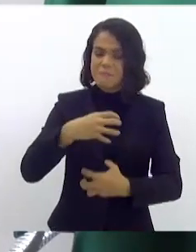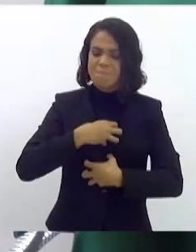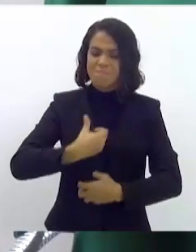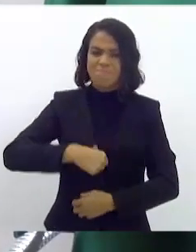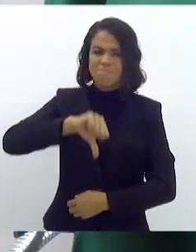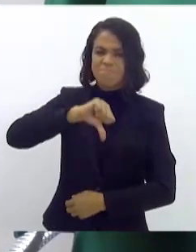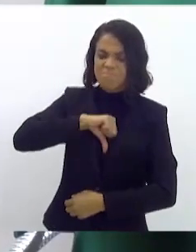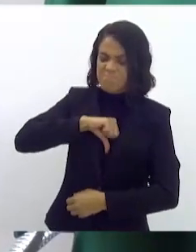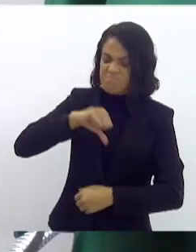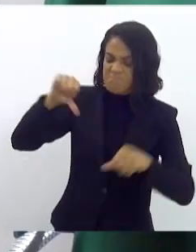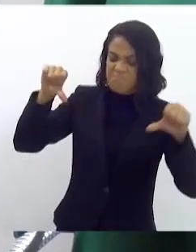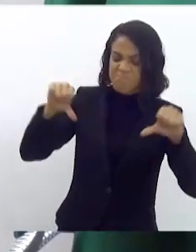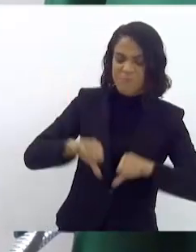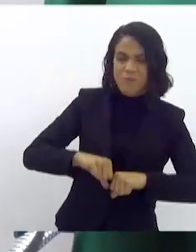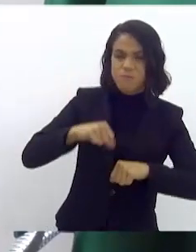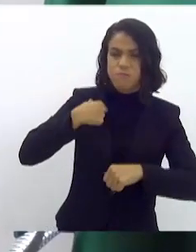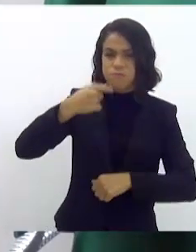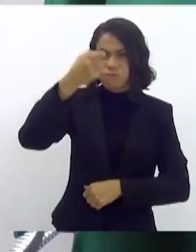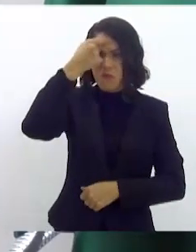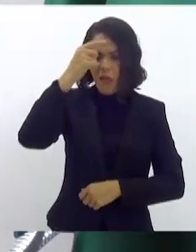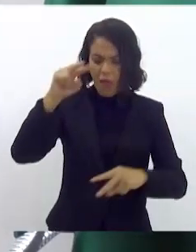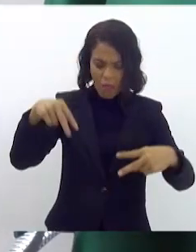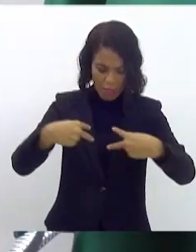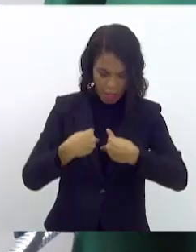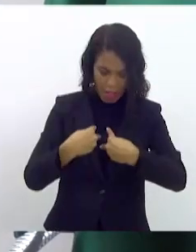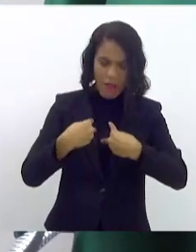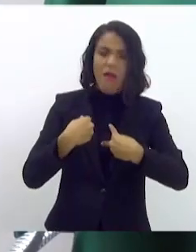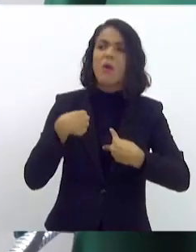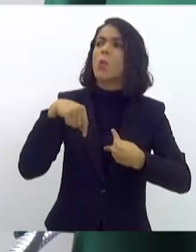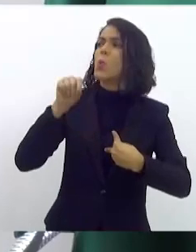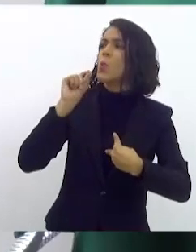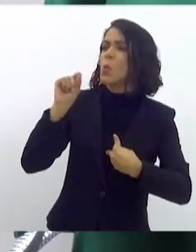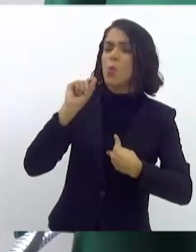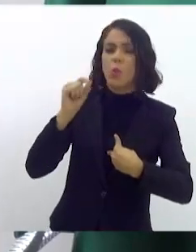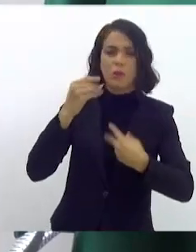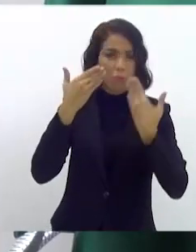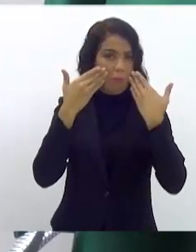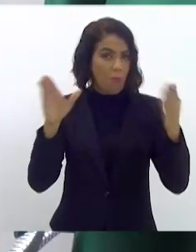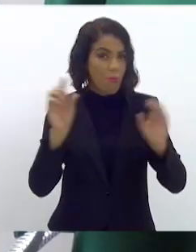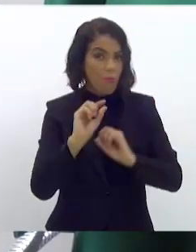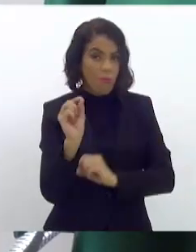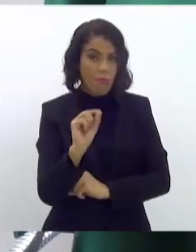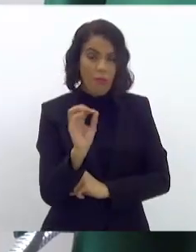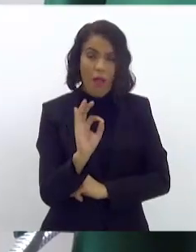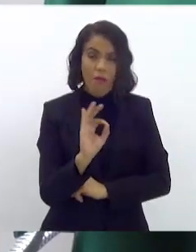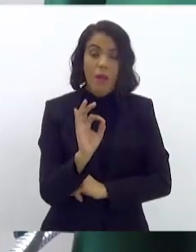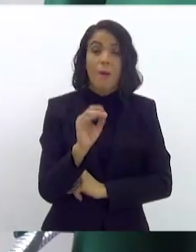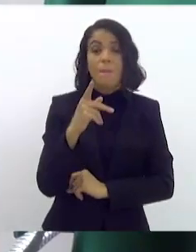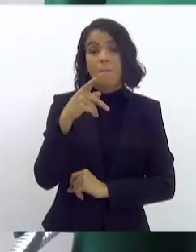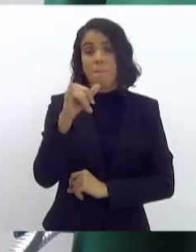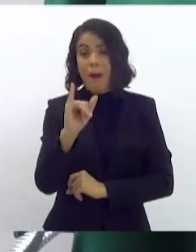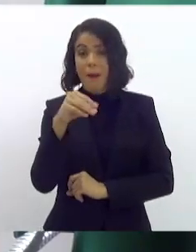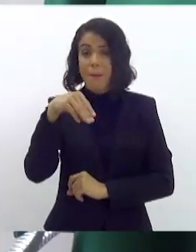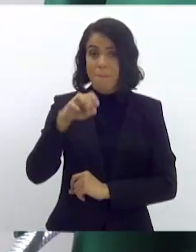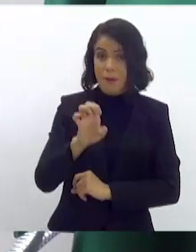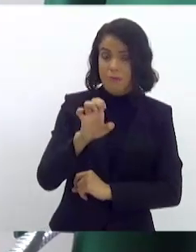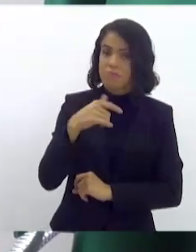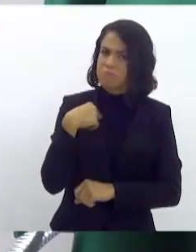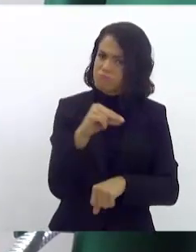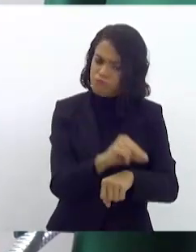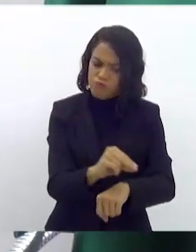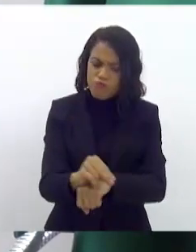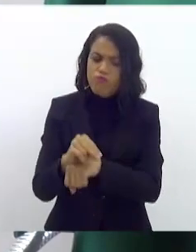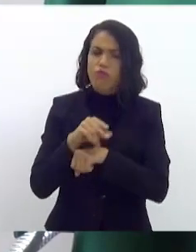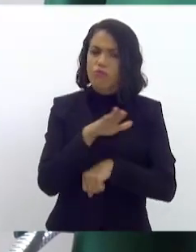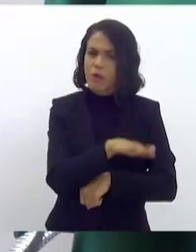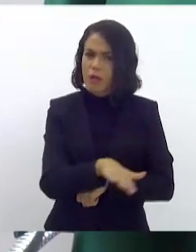você mesmo, se você não está ciente de quem você é, não se exponha. Pai, mãe, tome conta das suas crianças, o que eles